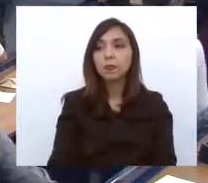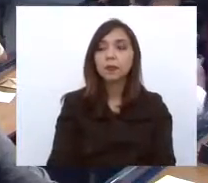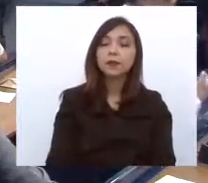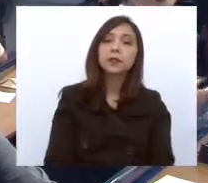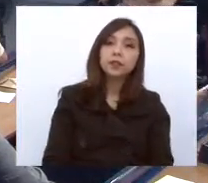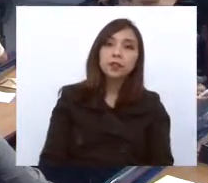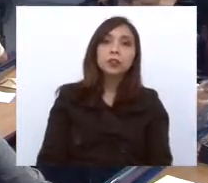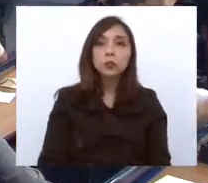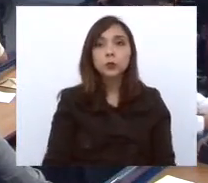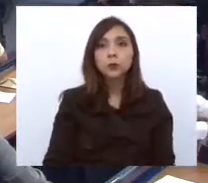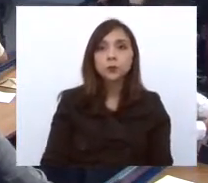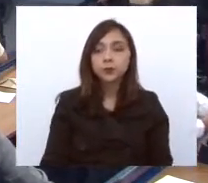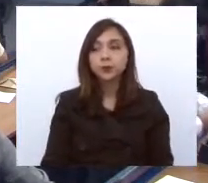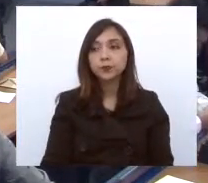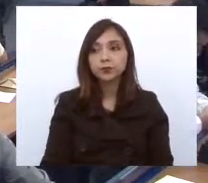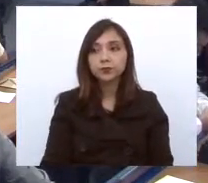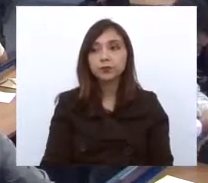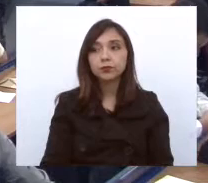Justificar.